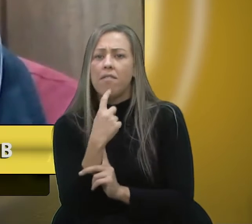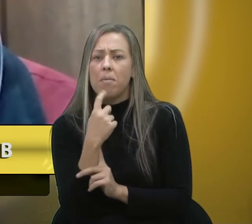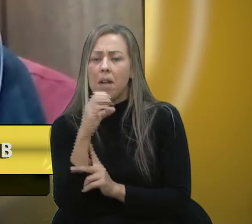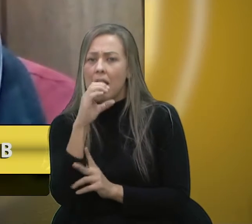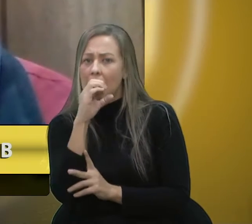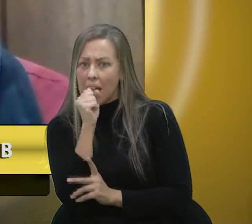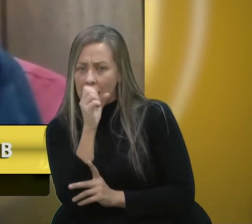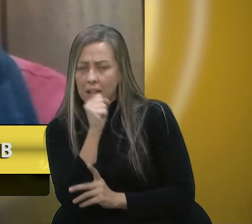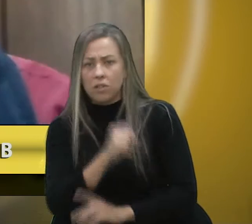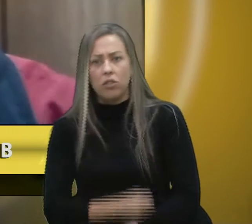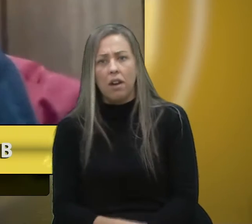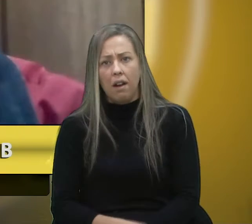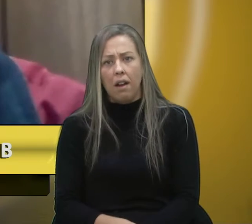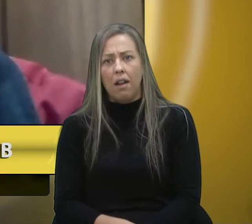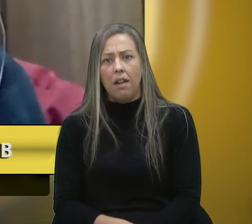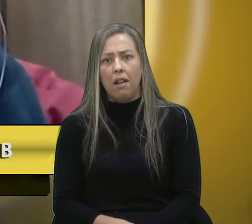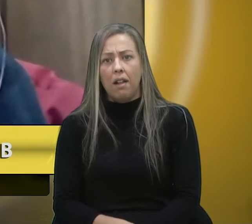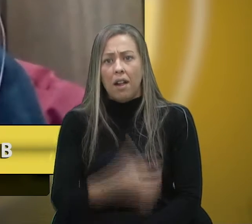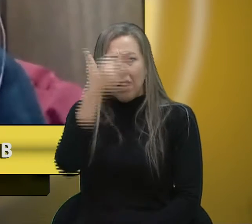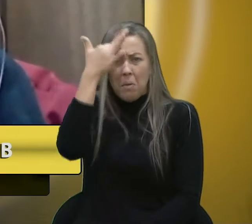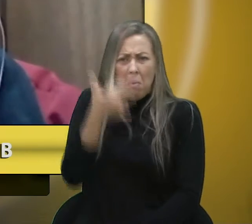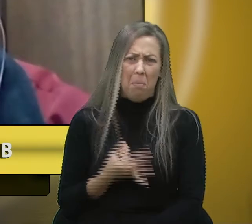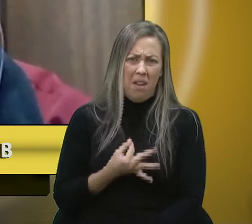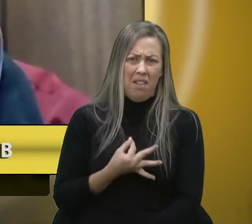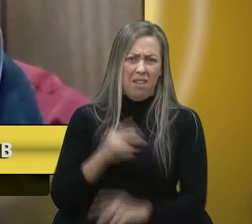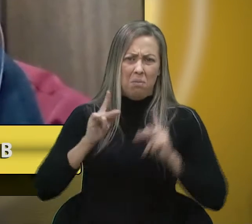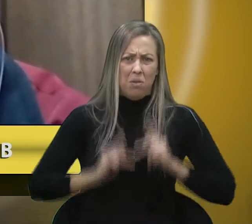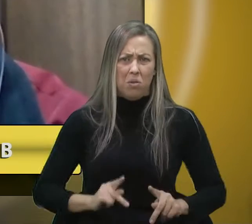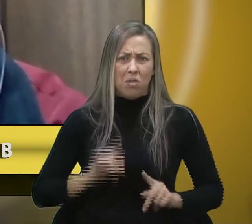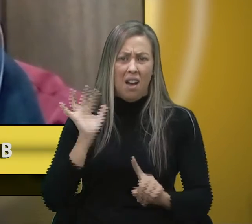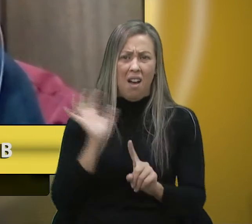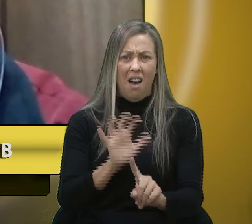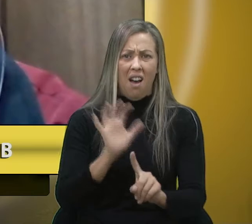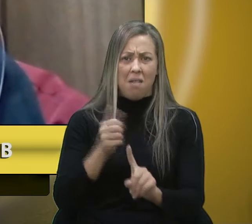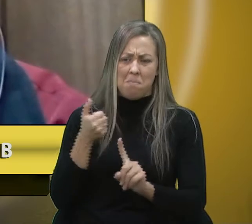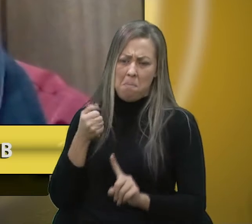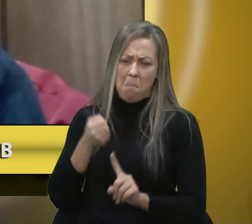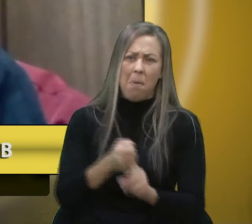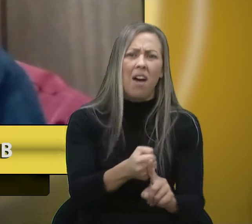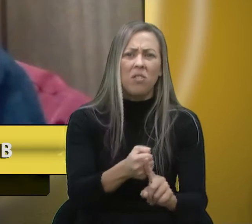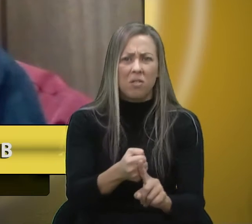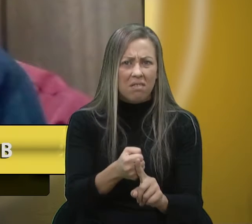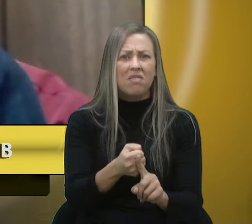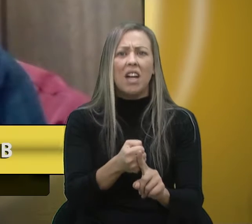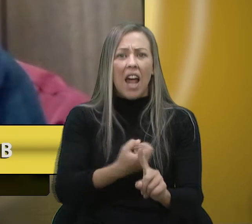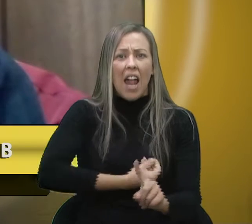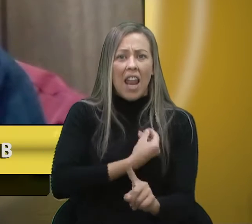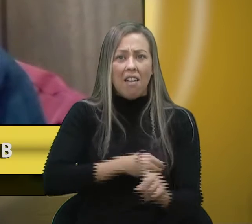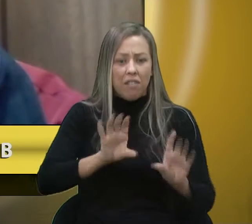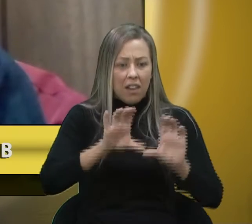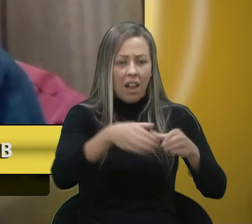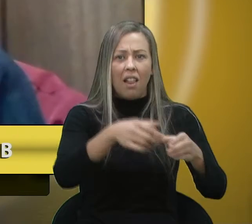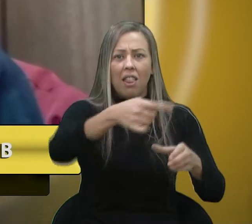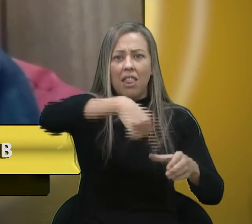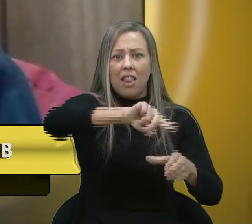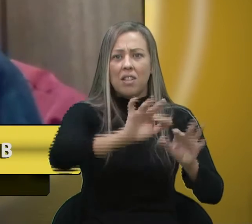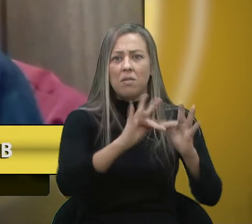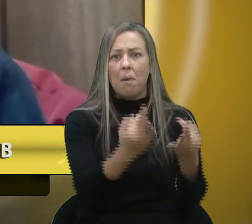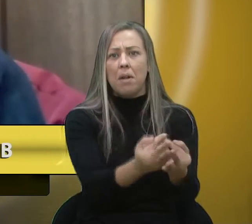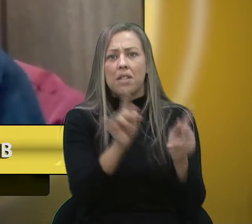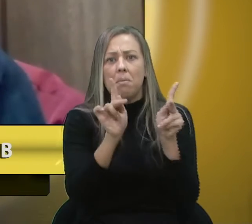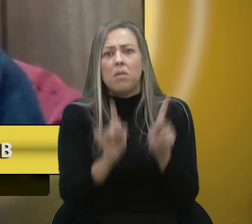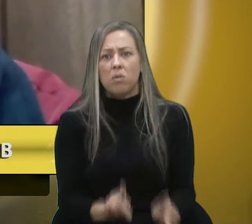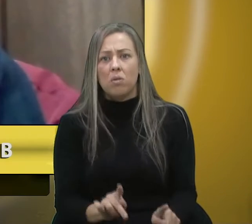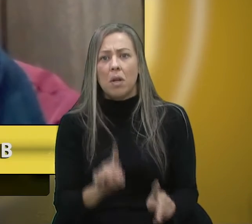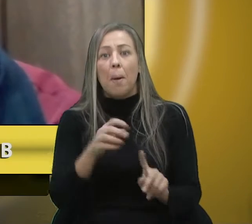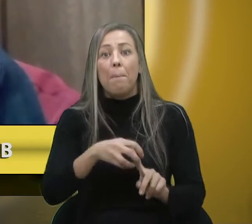As pessoas não compreendem o impacto que isso está causando na vida das pessoas, principalmente